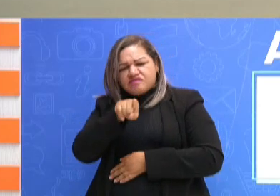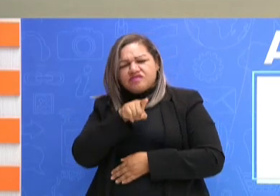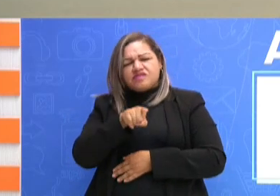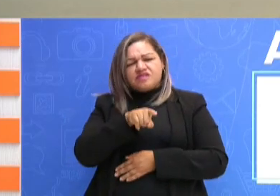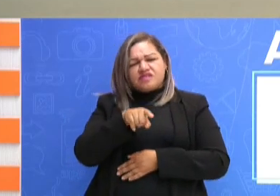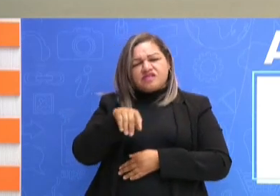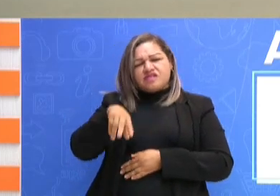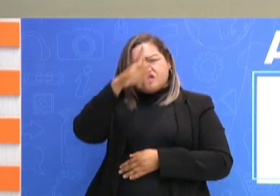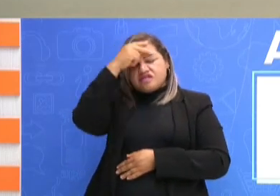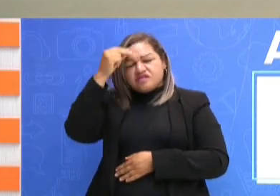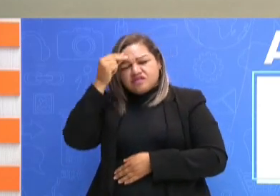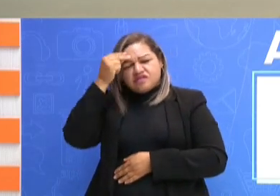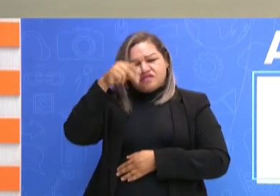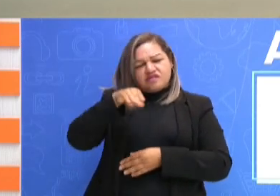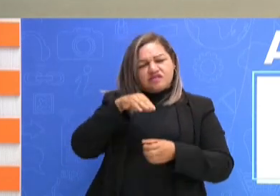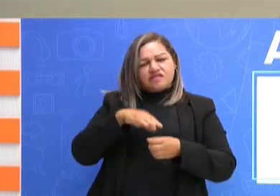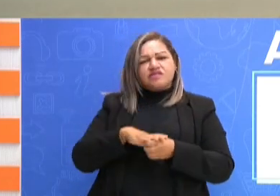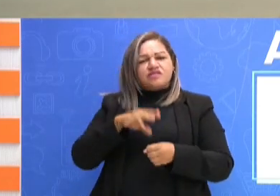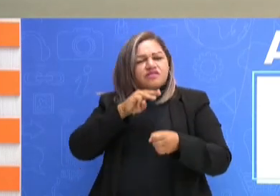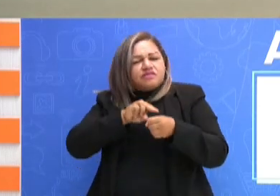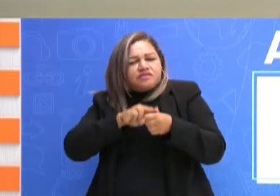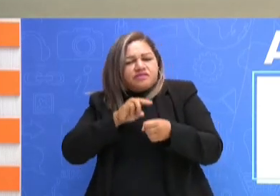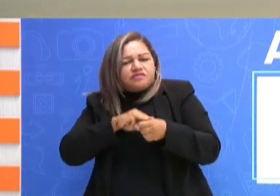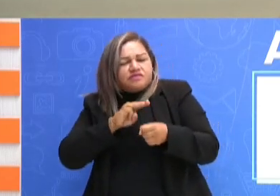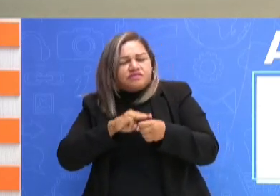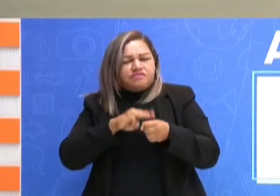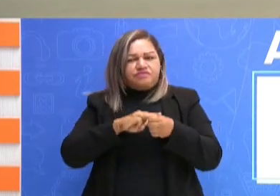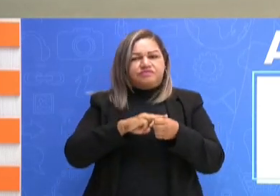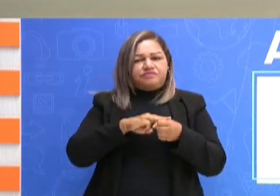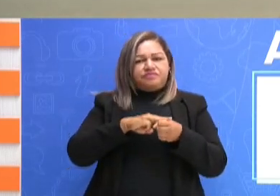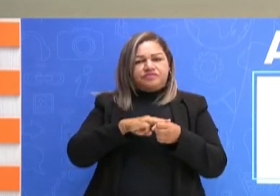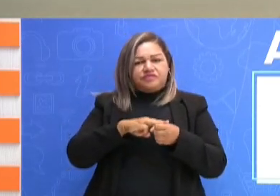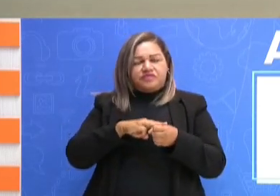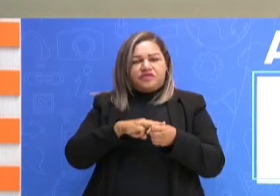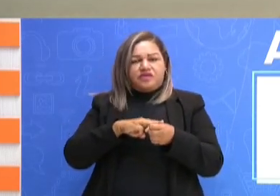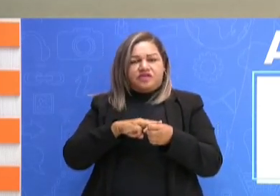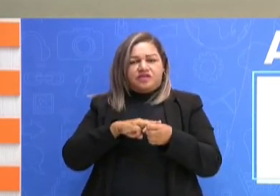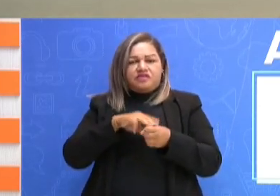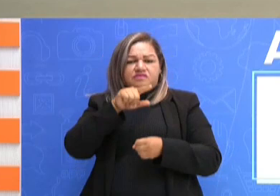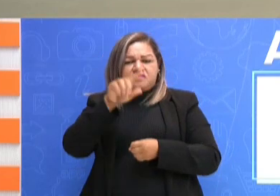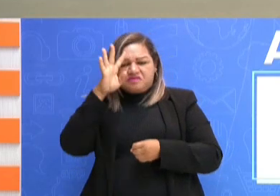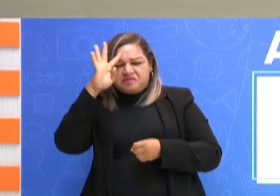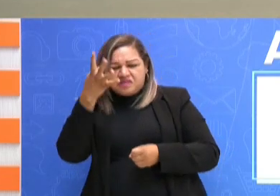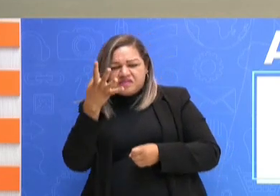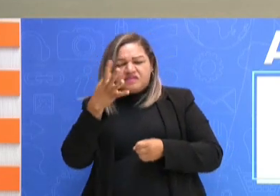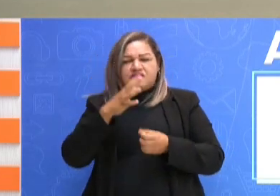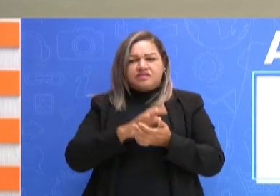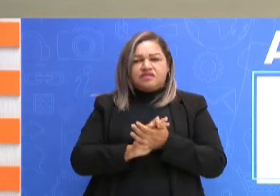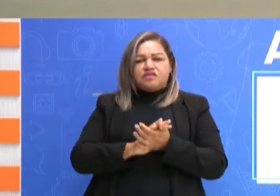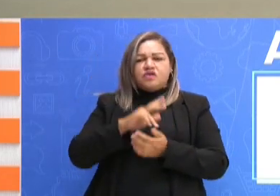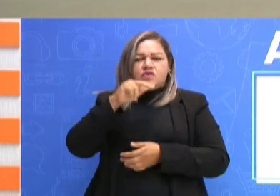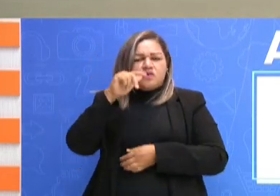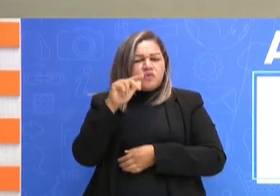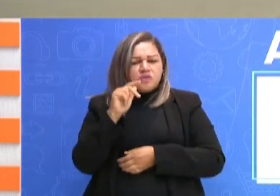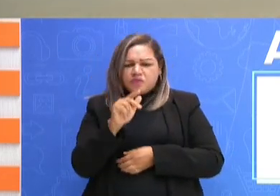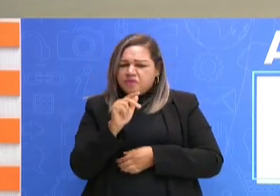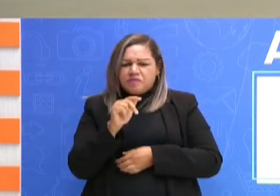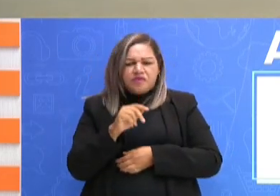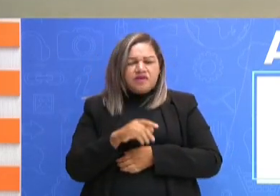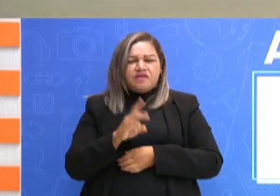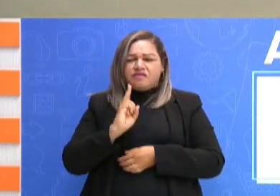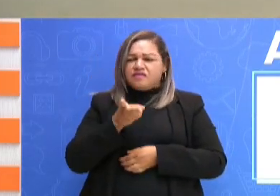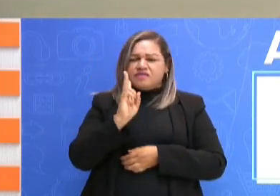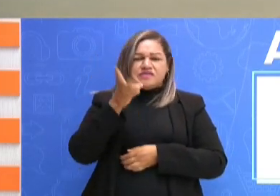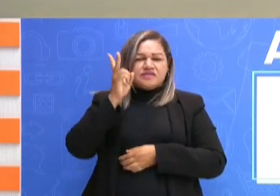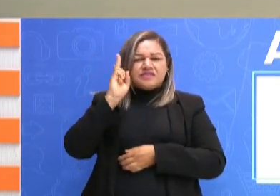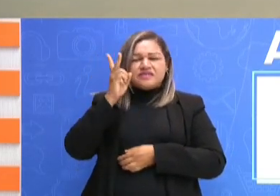município, que as decisões passam pela sua mão. E passava pela minha e pelas dele. Um irmão que sempre se preocupou